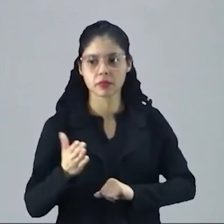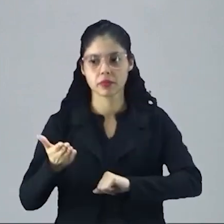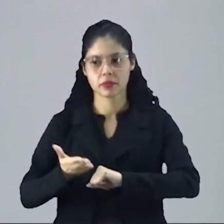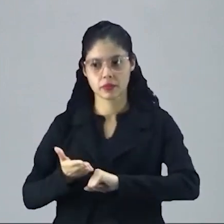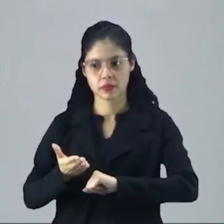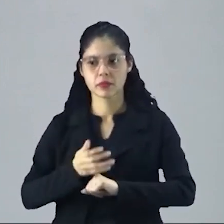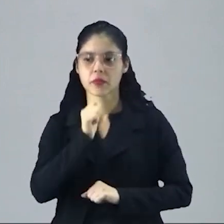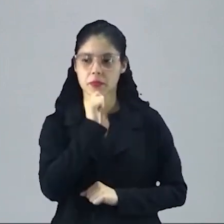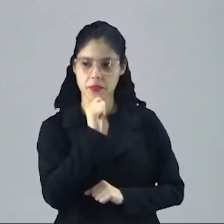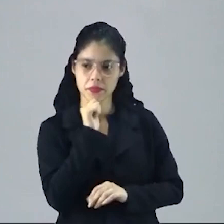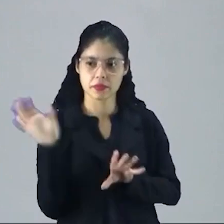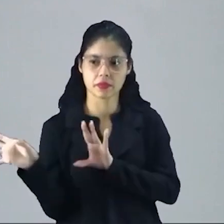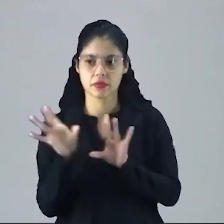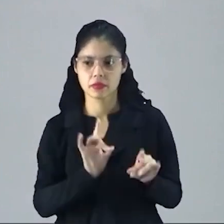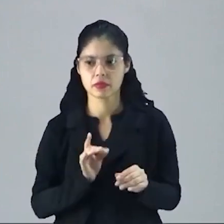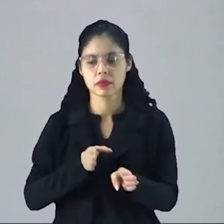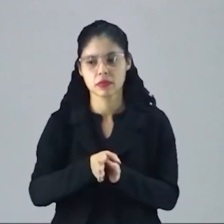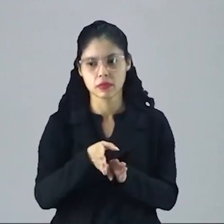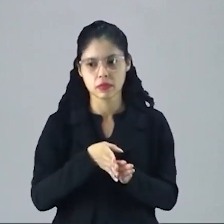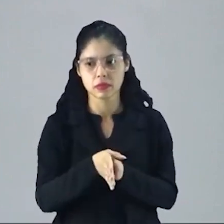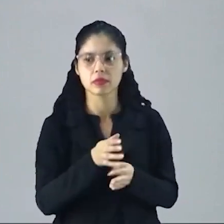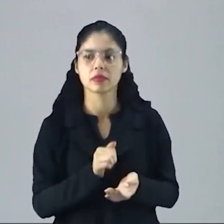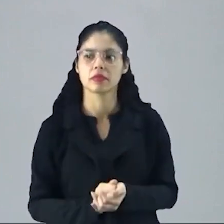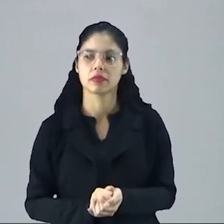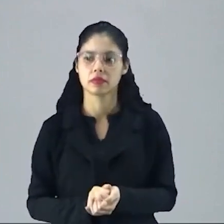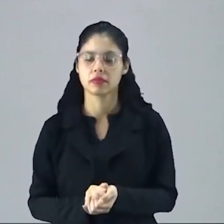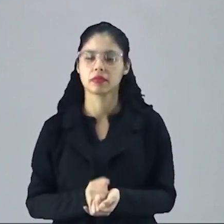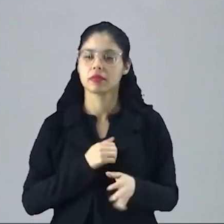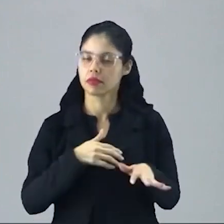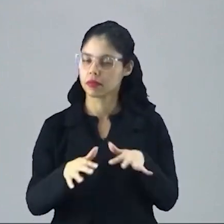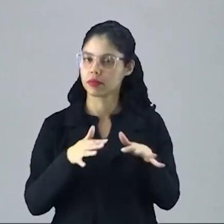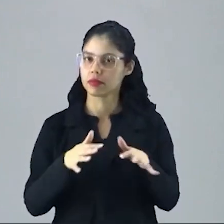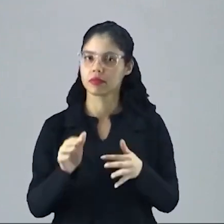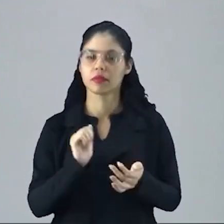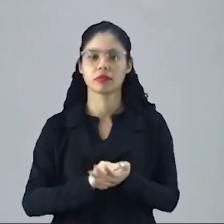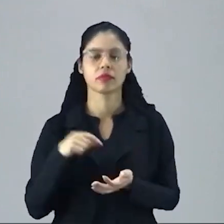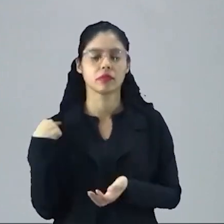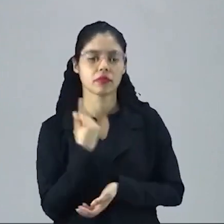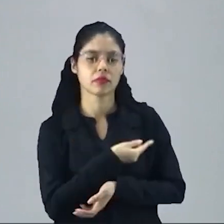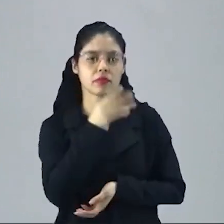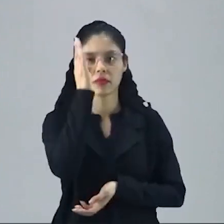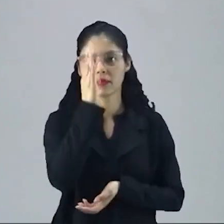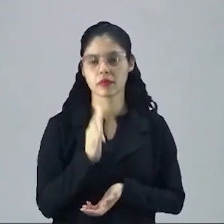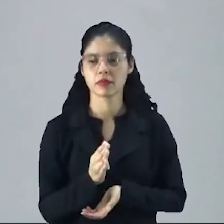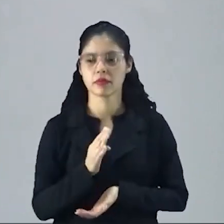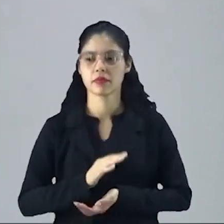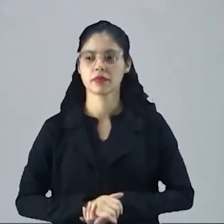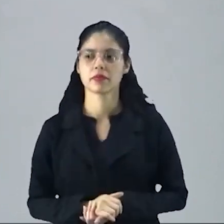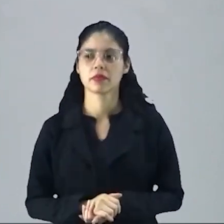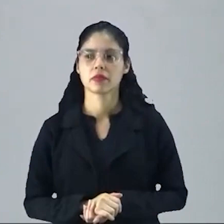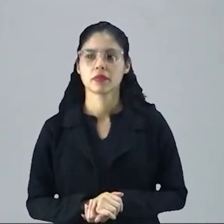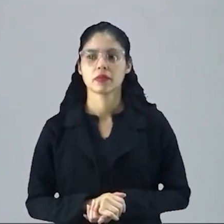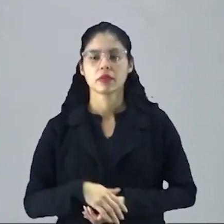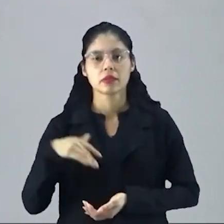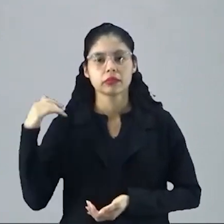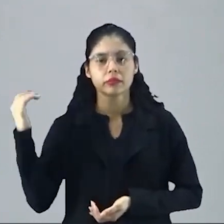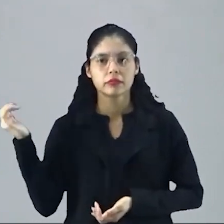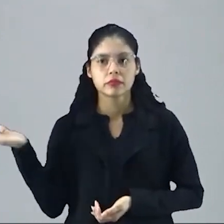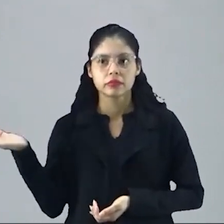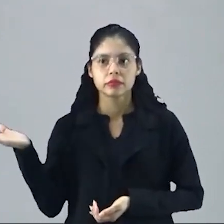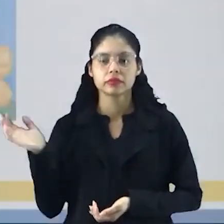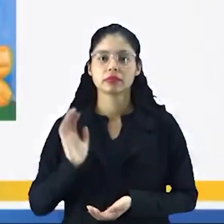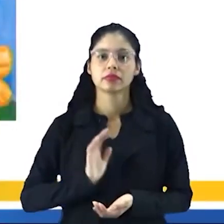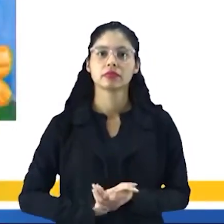vai trazer também a consolidação desse movimento para o Brasil. Tudo bem? Vamos aqui